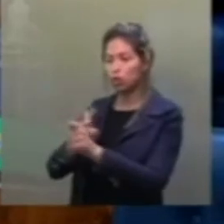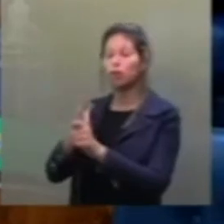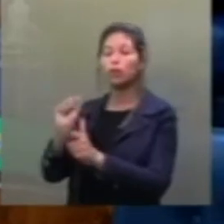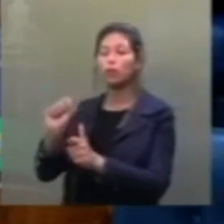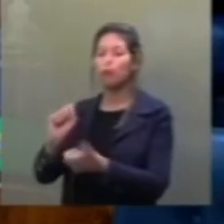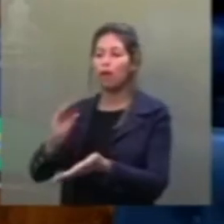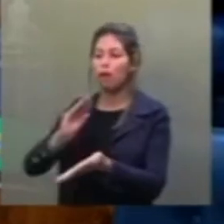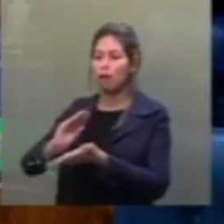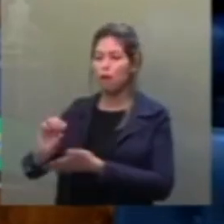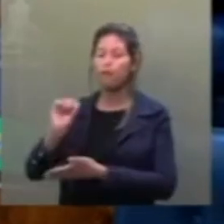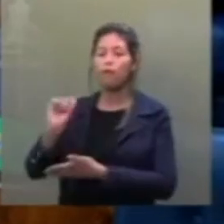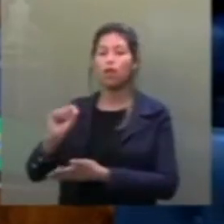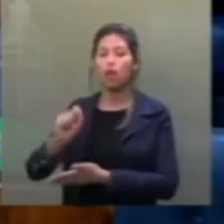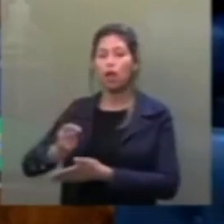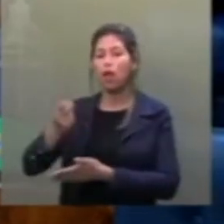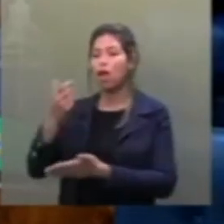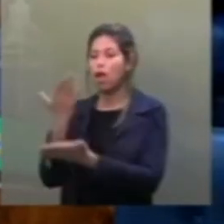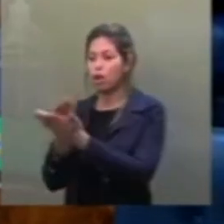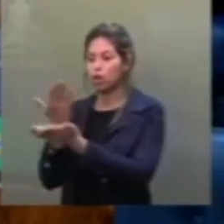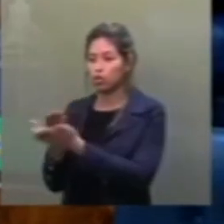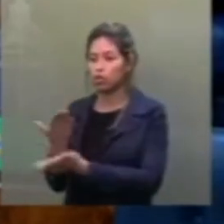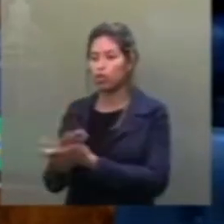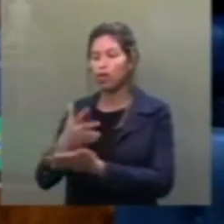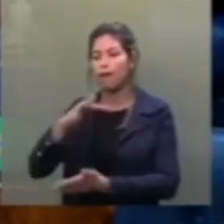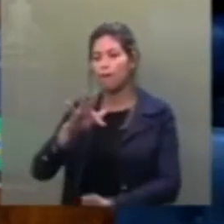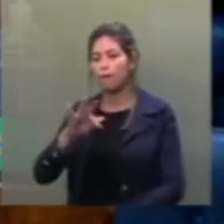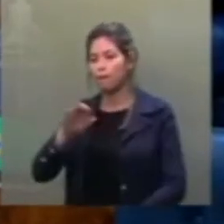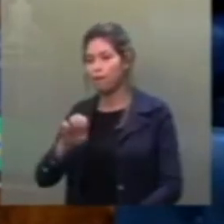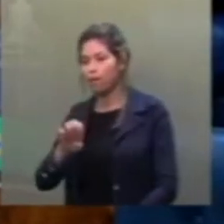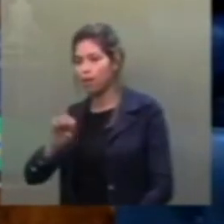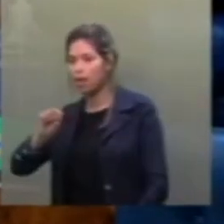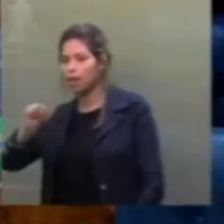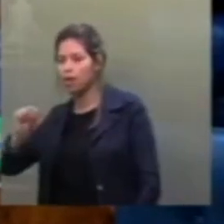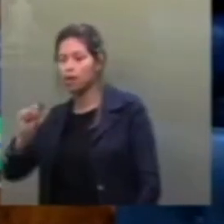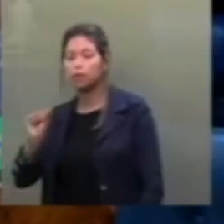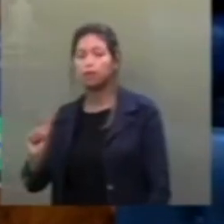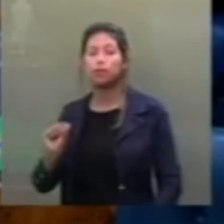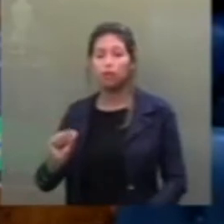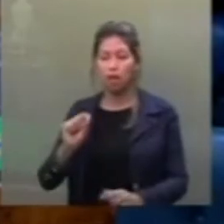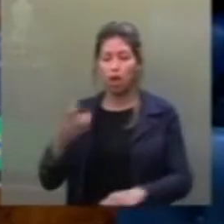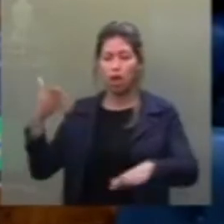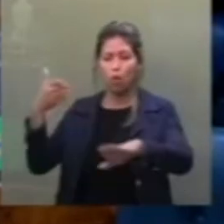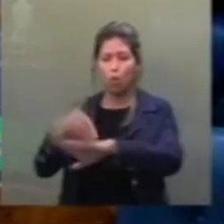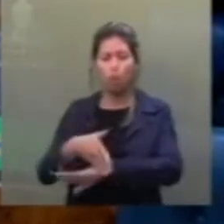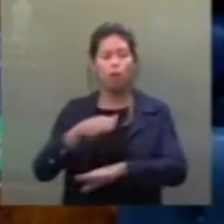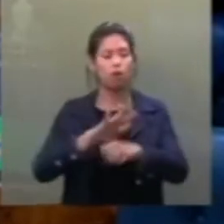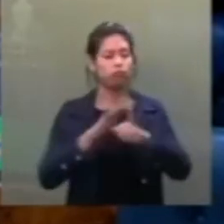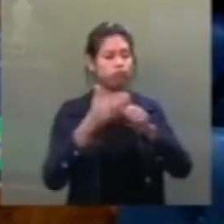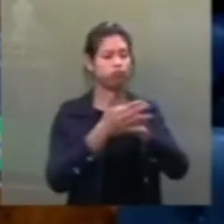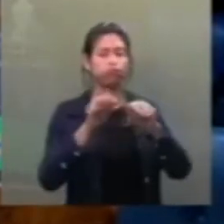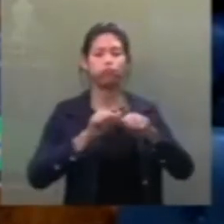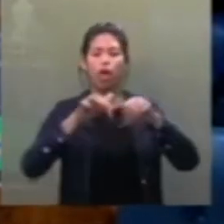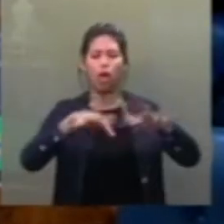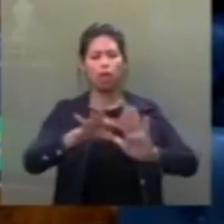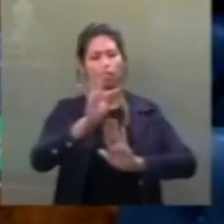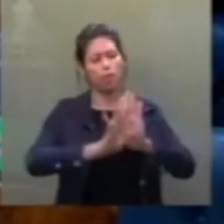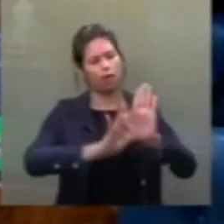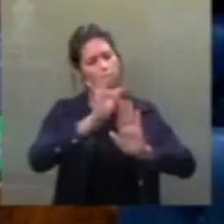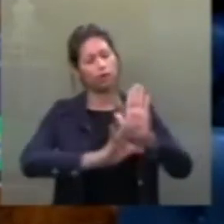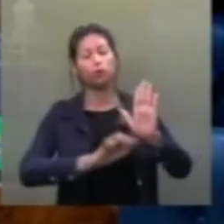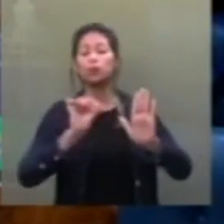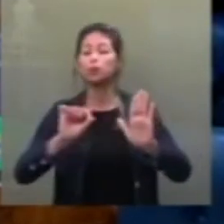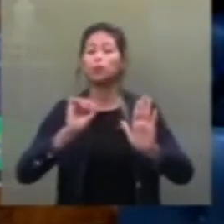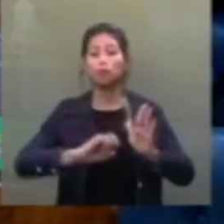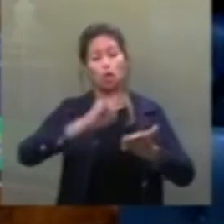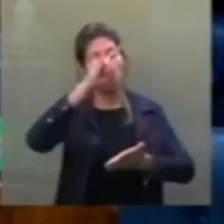estudantil o FIES considerando as dificuldades impostas pela pandemia o texto das projeto